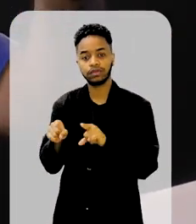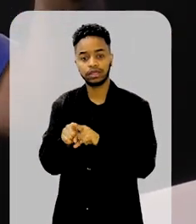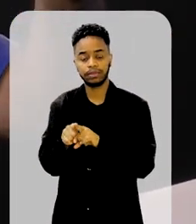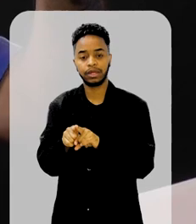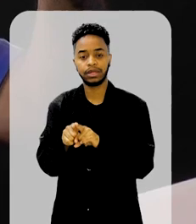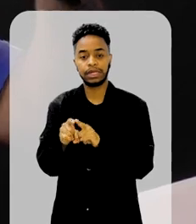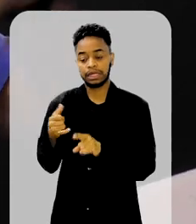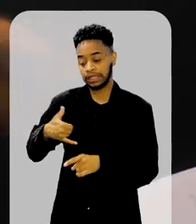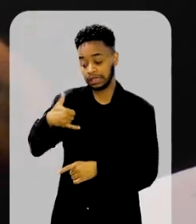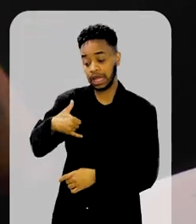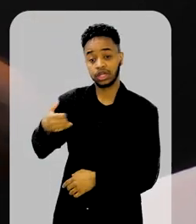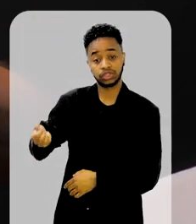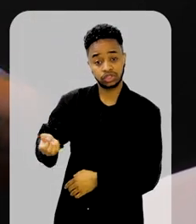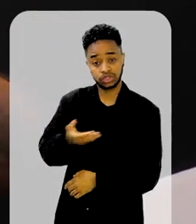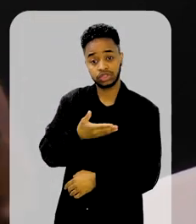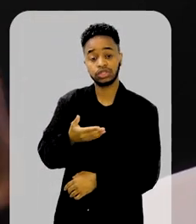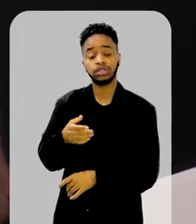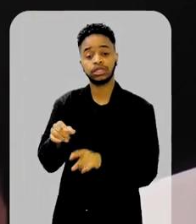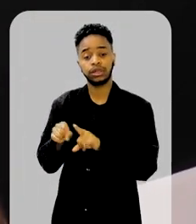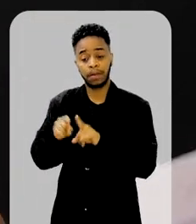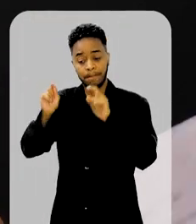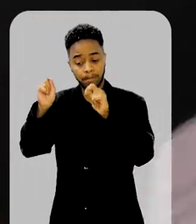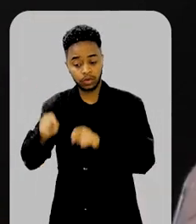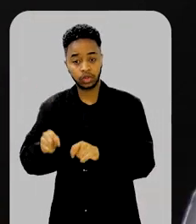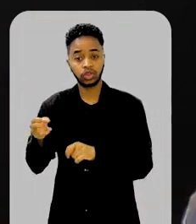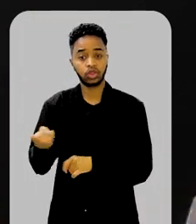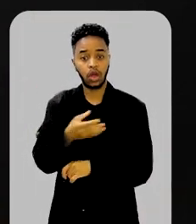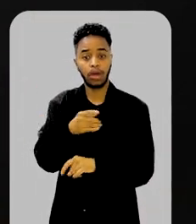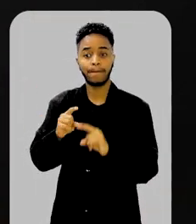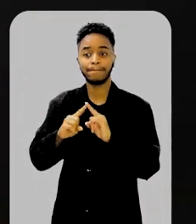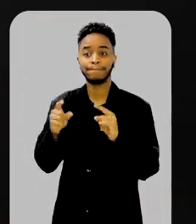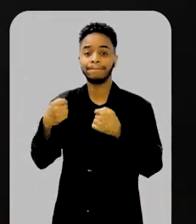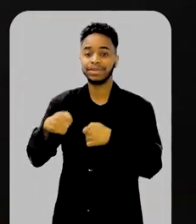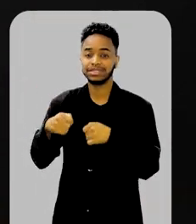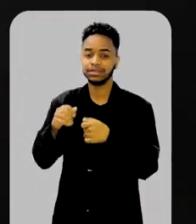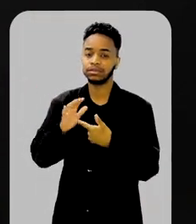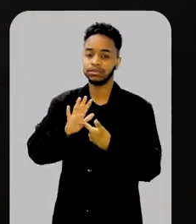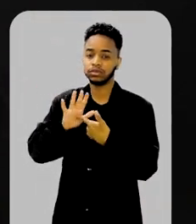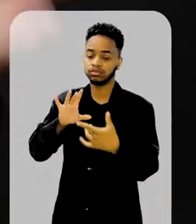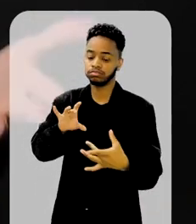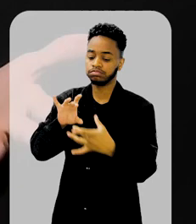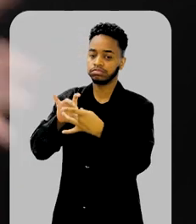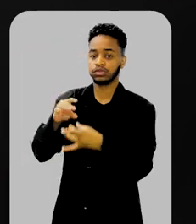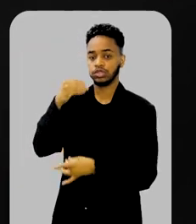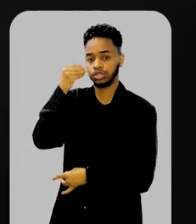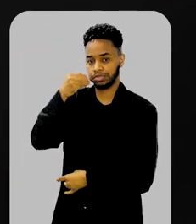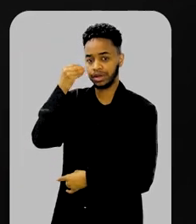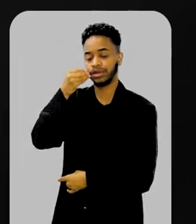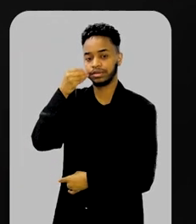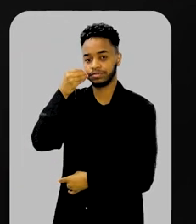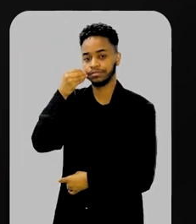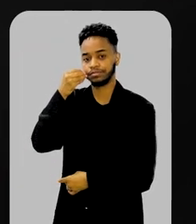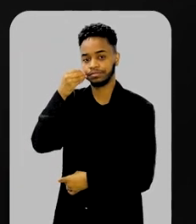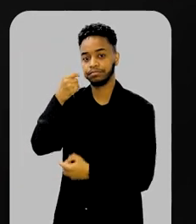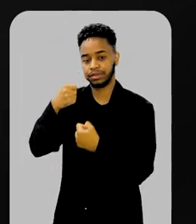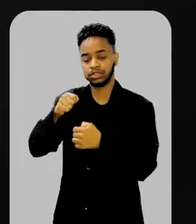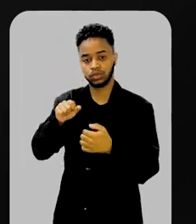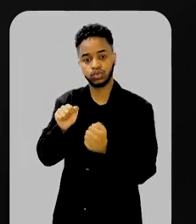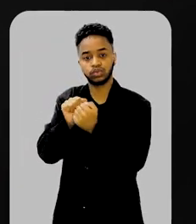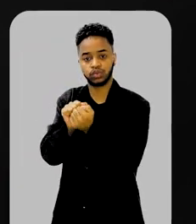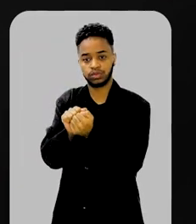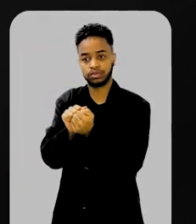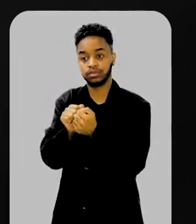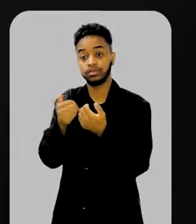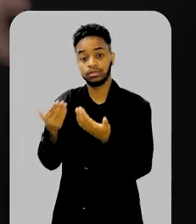eh novas na idade nas possibilidades mas a gente tem que est balhando também com a experiência a gente tem que mesclar mais